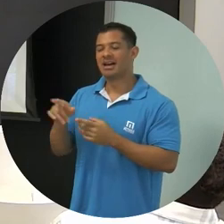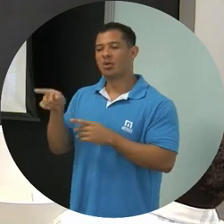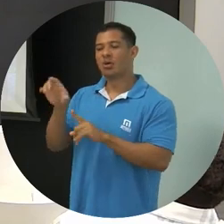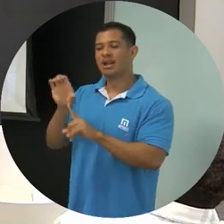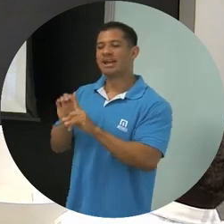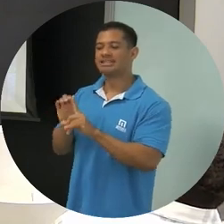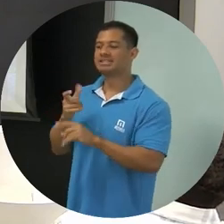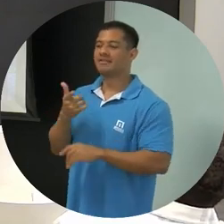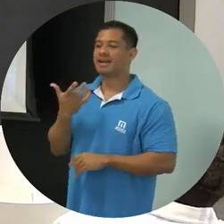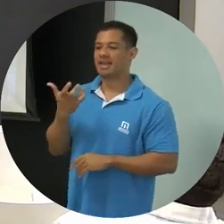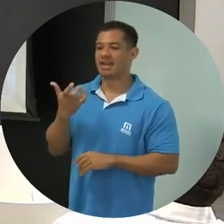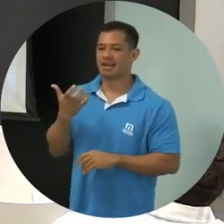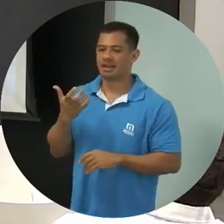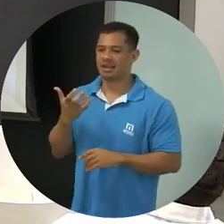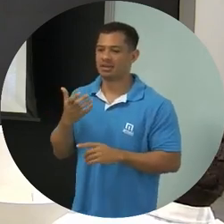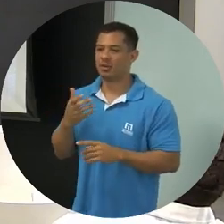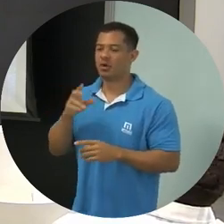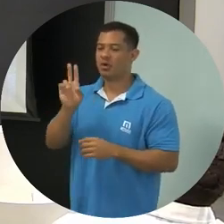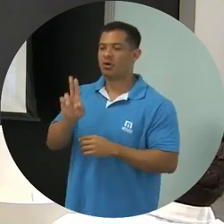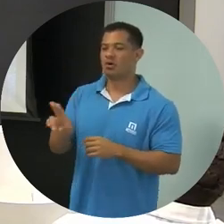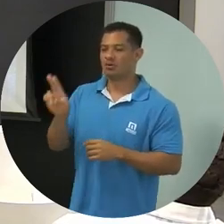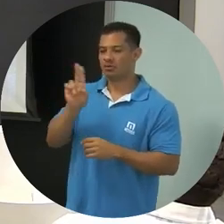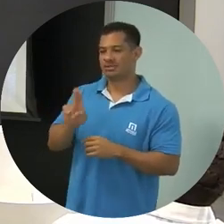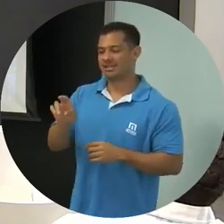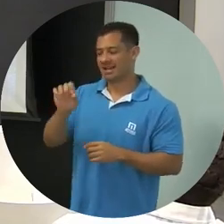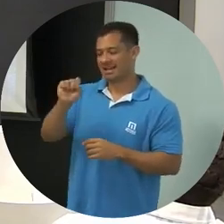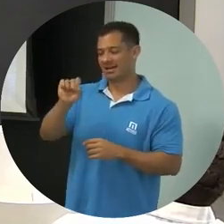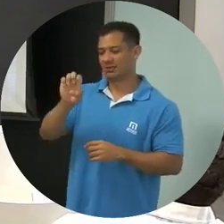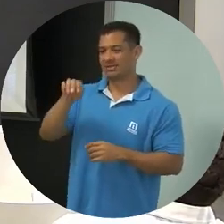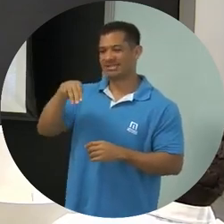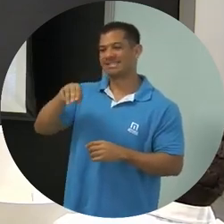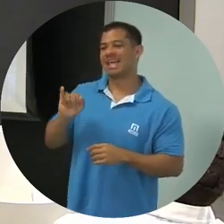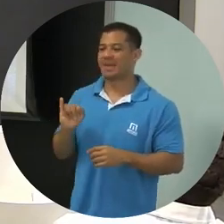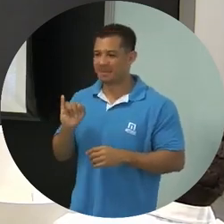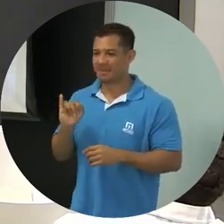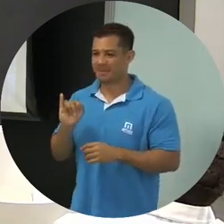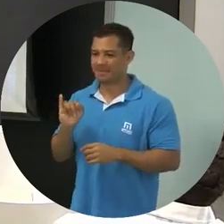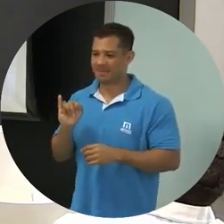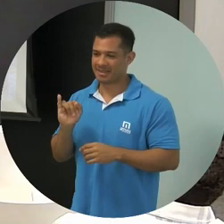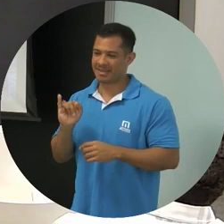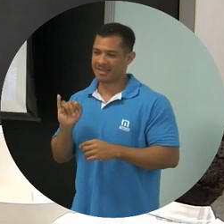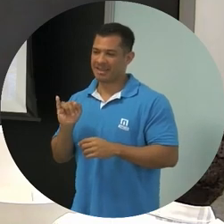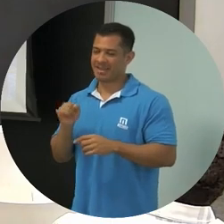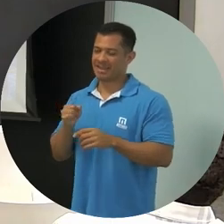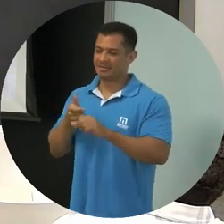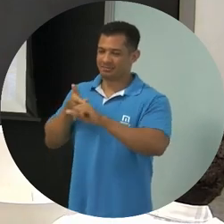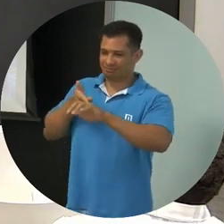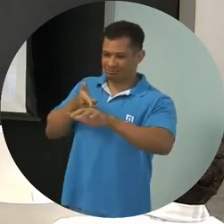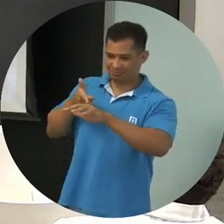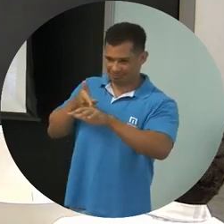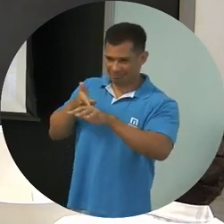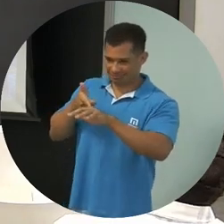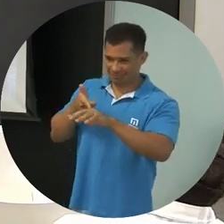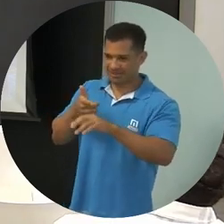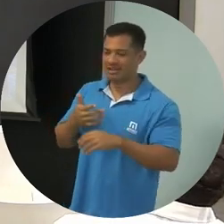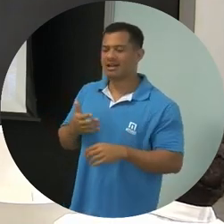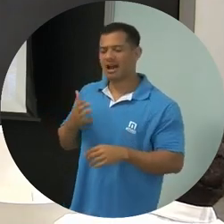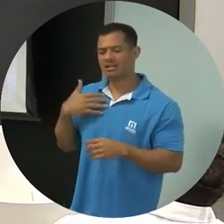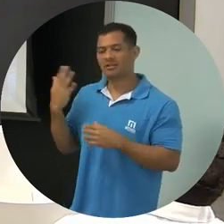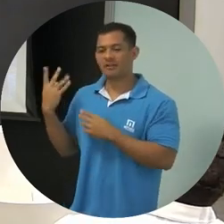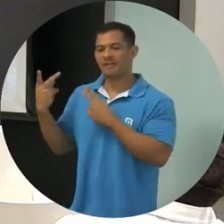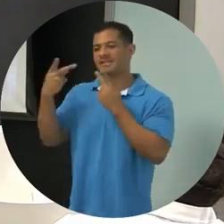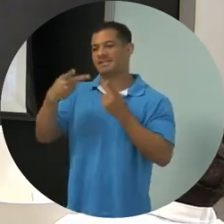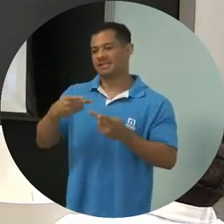querendo a aplicação do semi-automatizado para fazer o serviço, né? A gente fez a visita ao